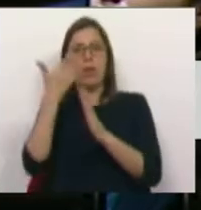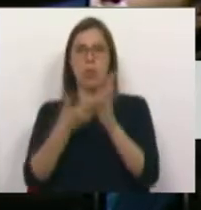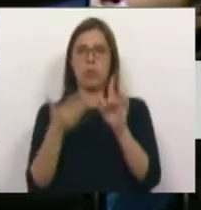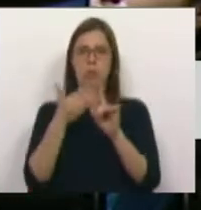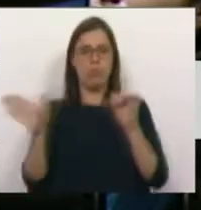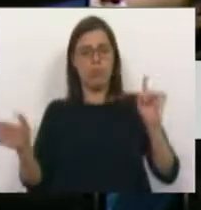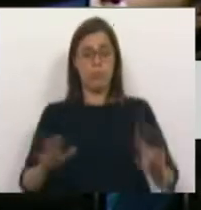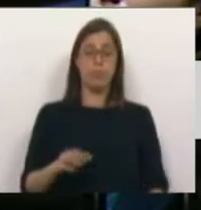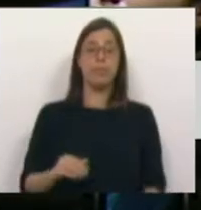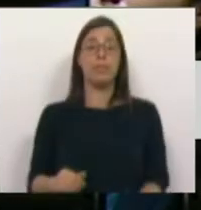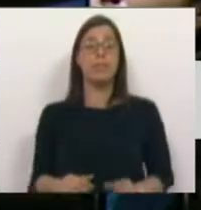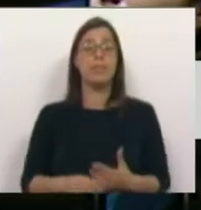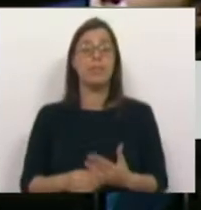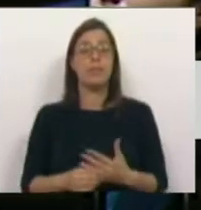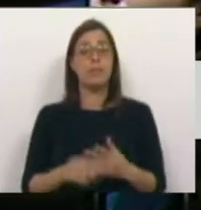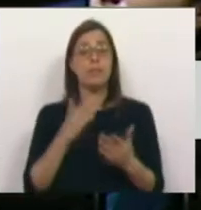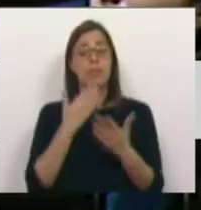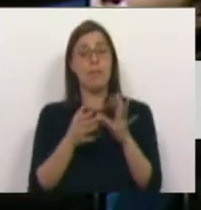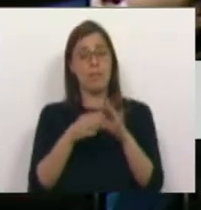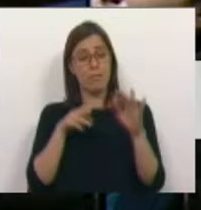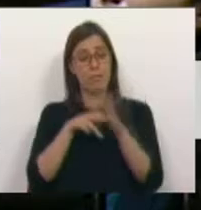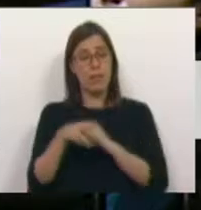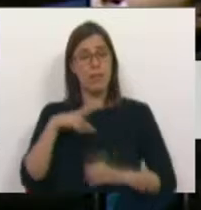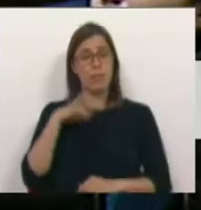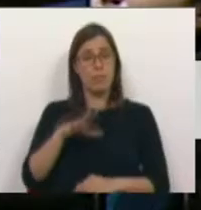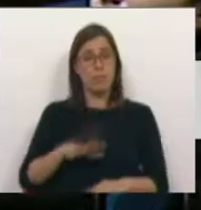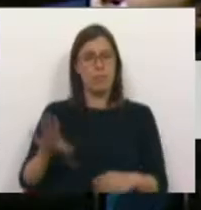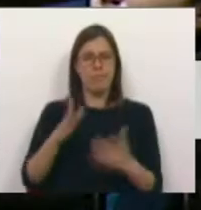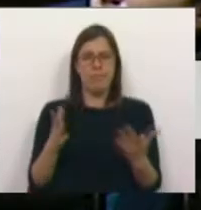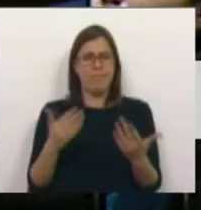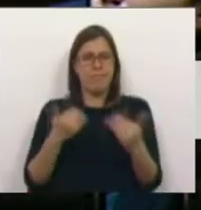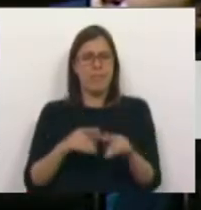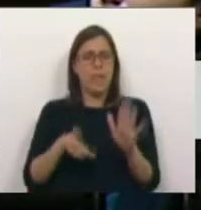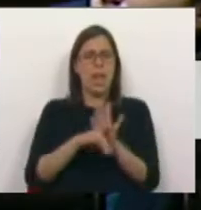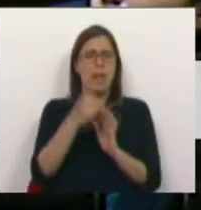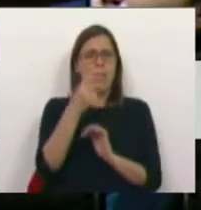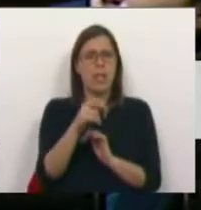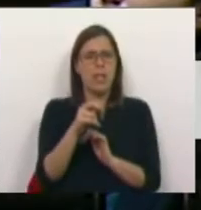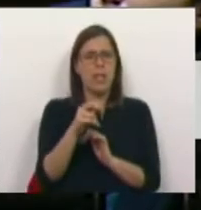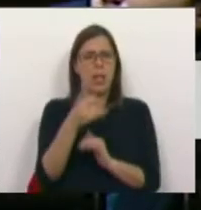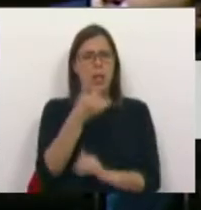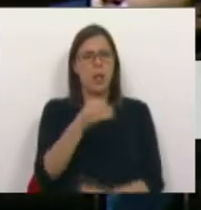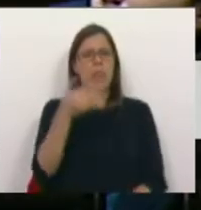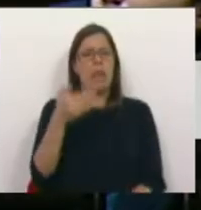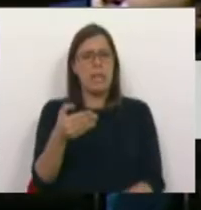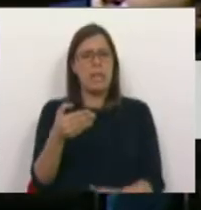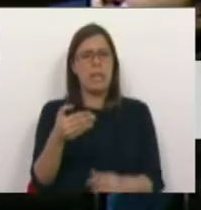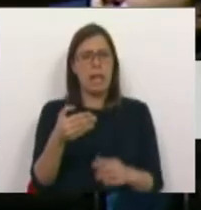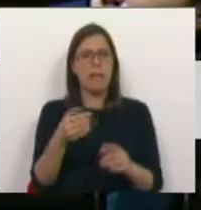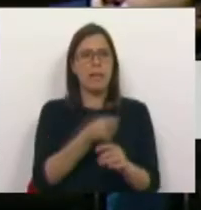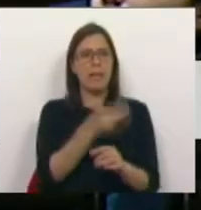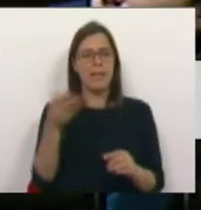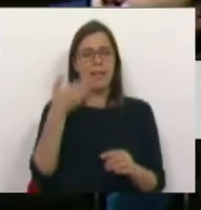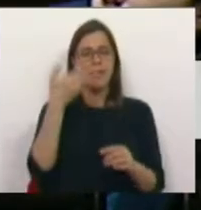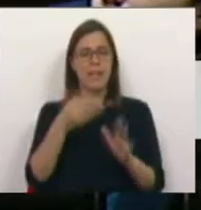inconstitucional. Aquele que versa sobre a entrada no território português é redundante porque a Lei 23 de 2007, em